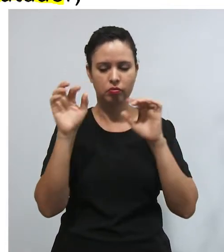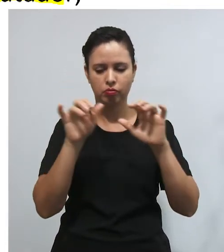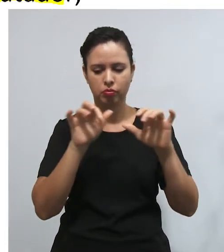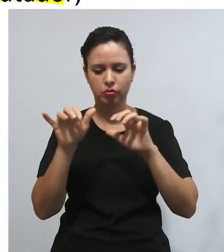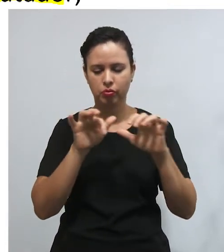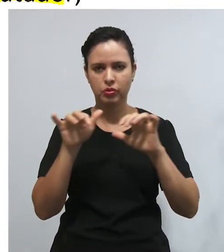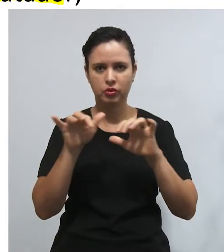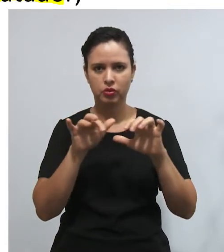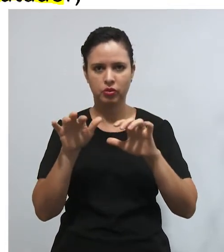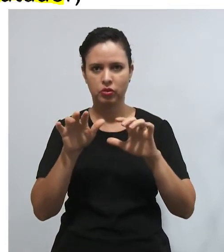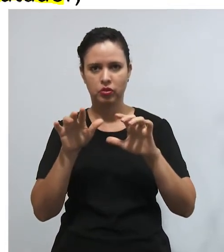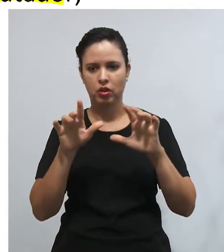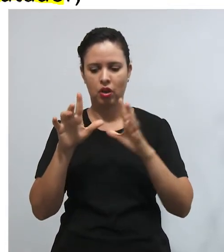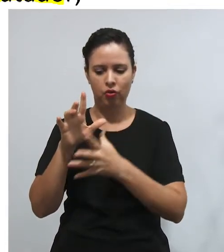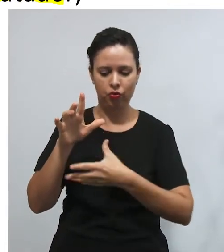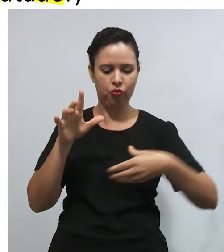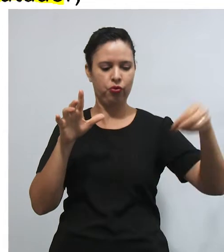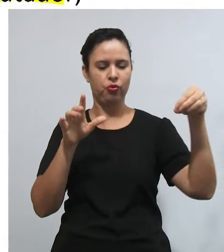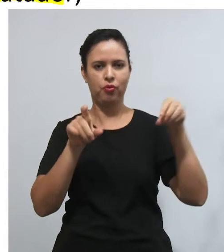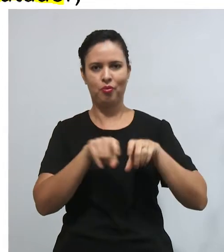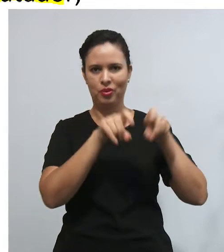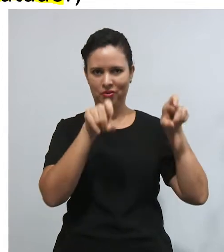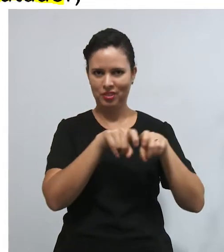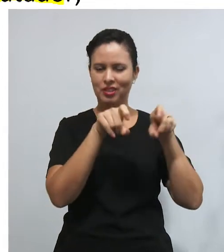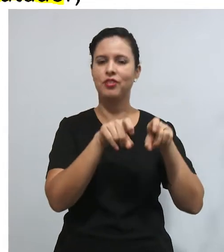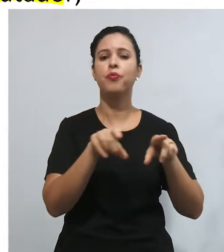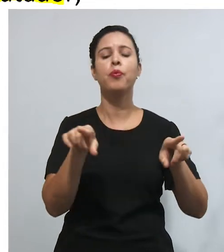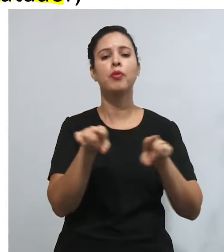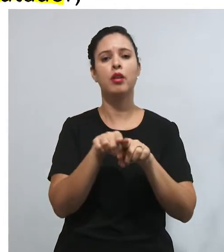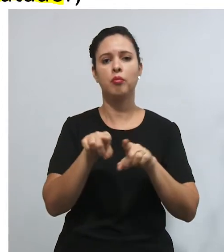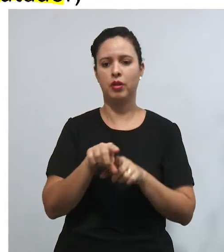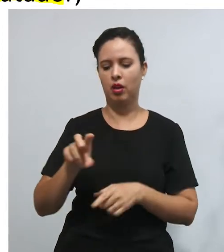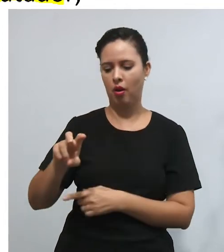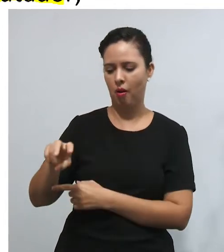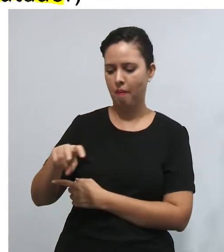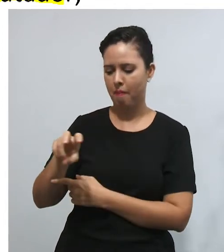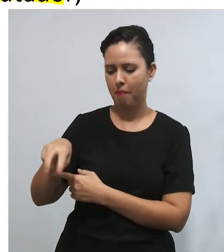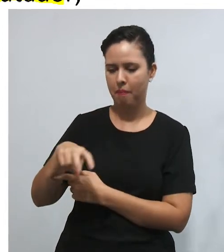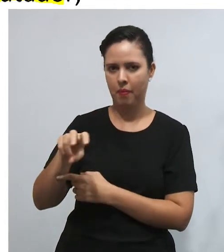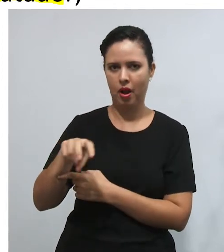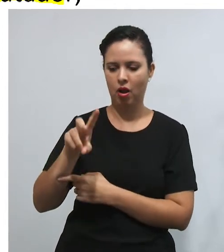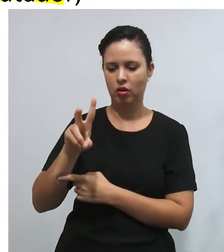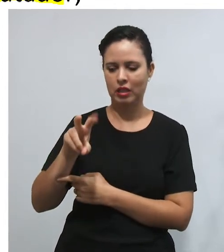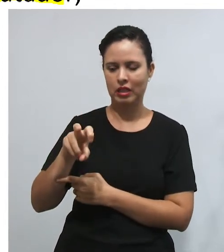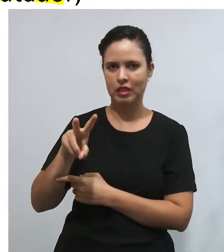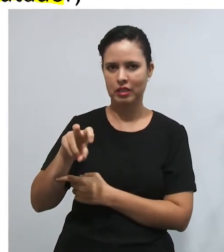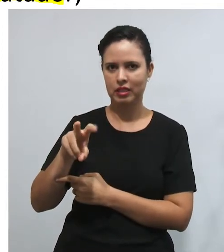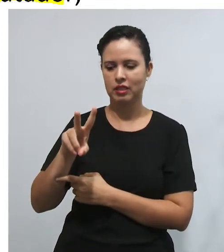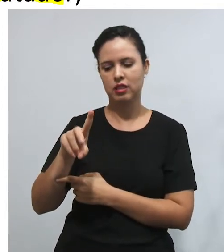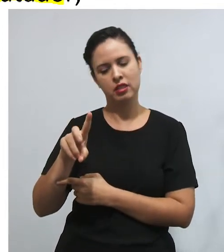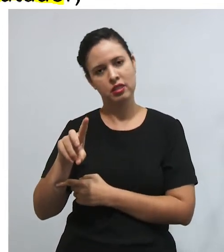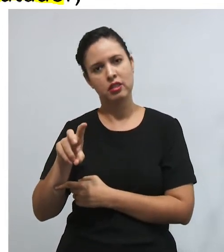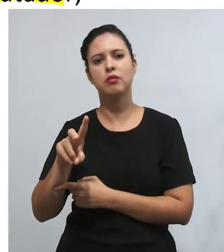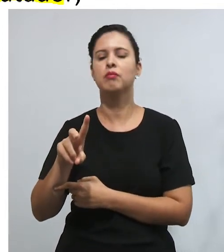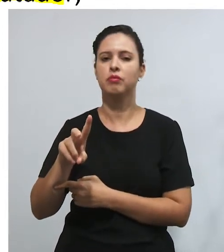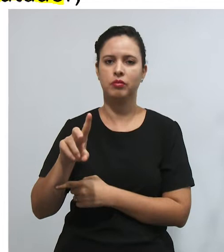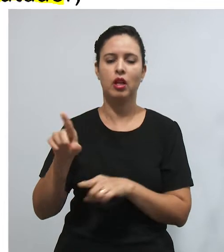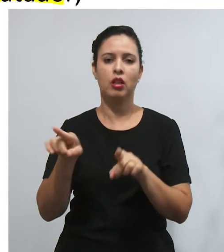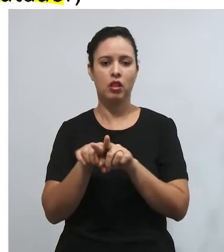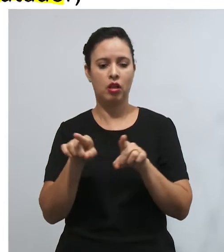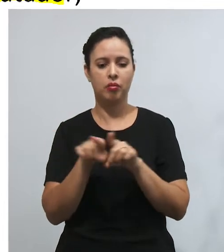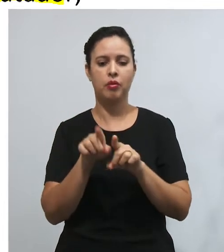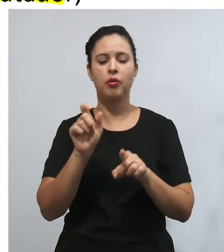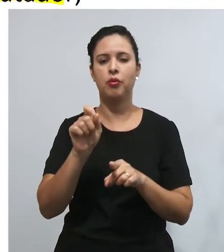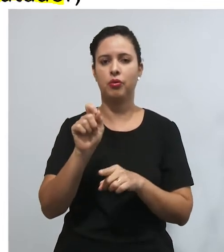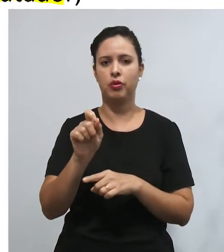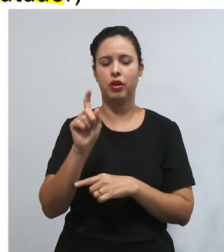computador. O mouse, porque você clica no mouse para também emitir comandos para que o computador faça alguma coisa. O microfone também